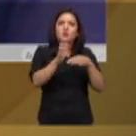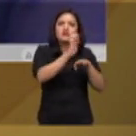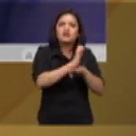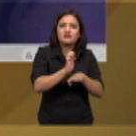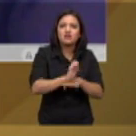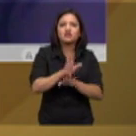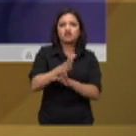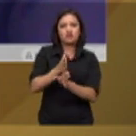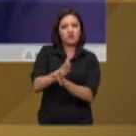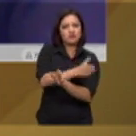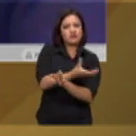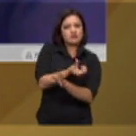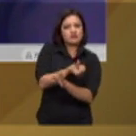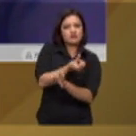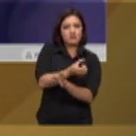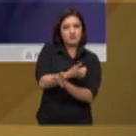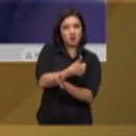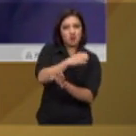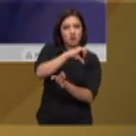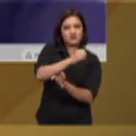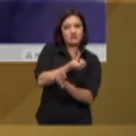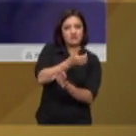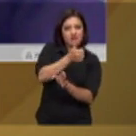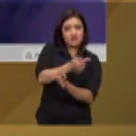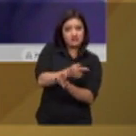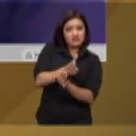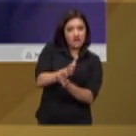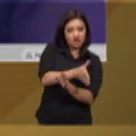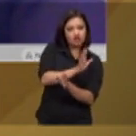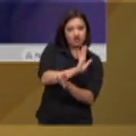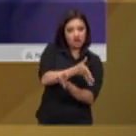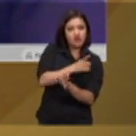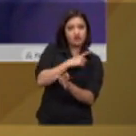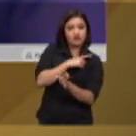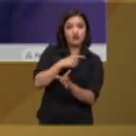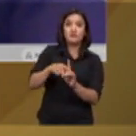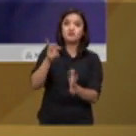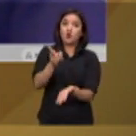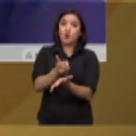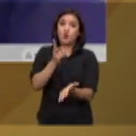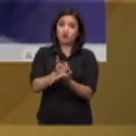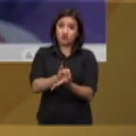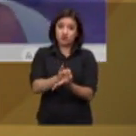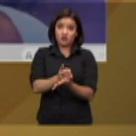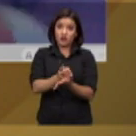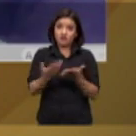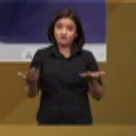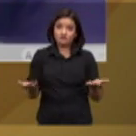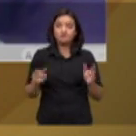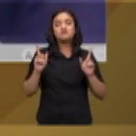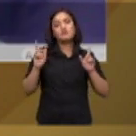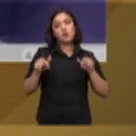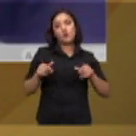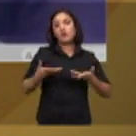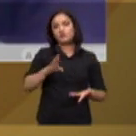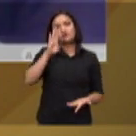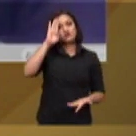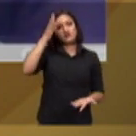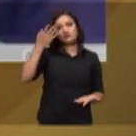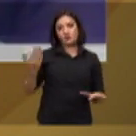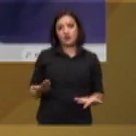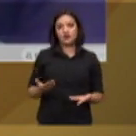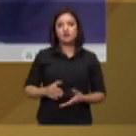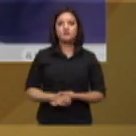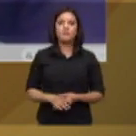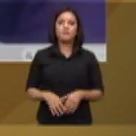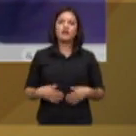em 67 a possibilidade de continuar as explorando, esse é o ponto posto aqui. Mas